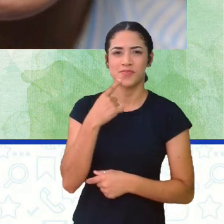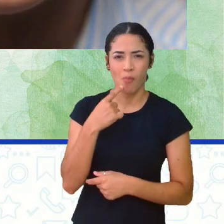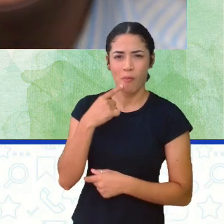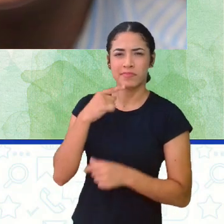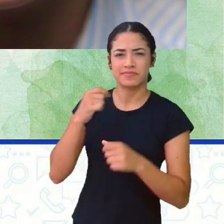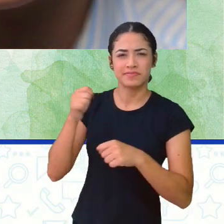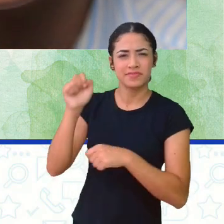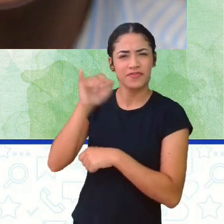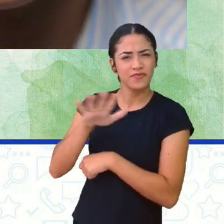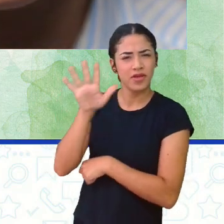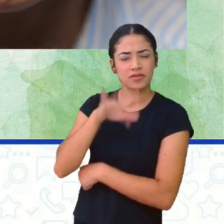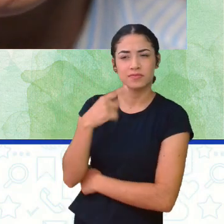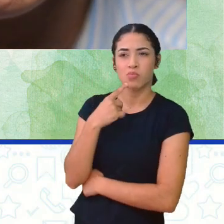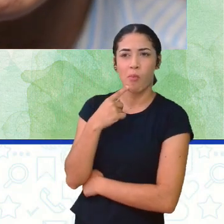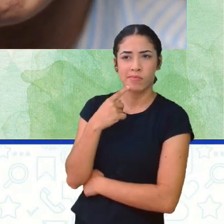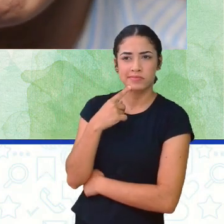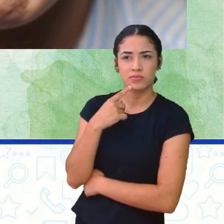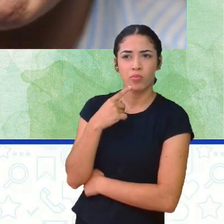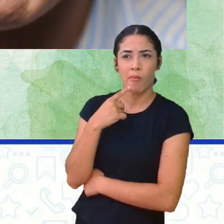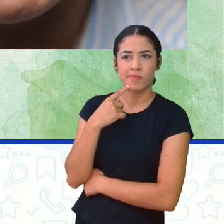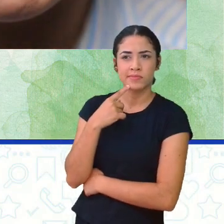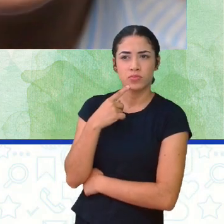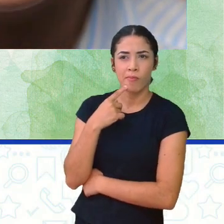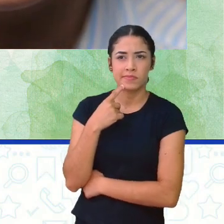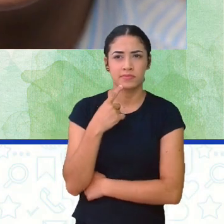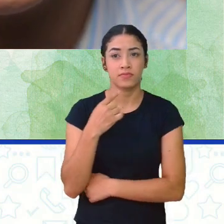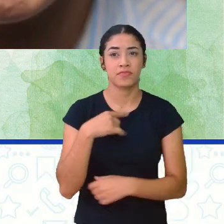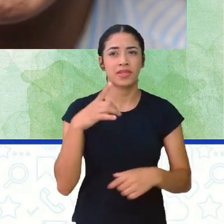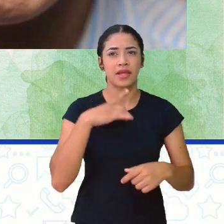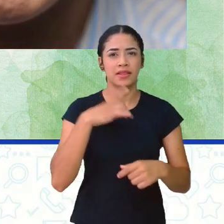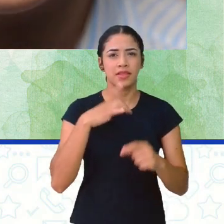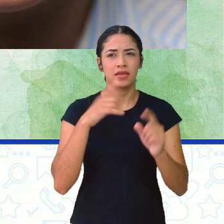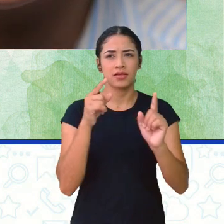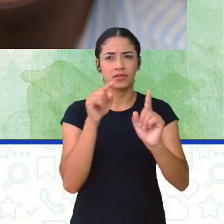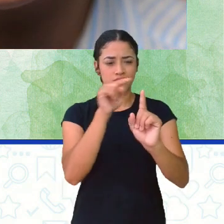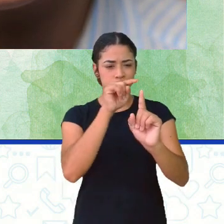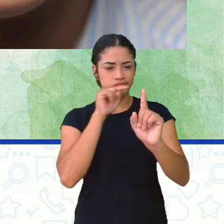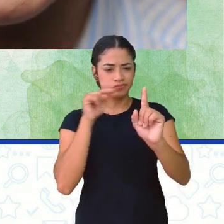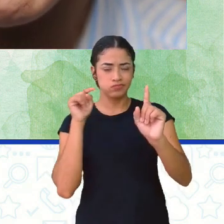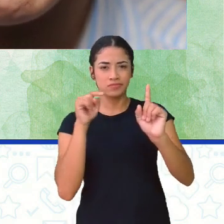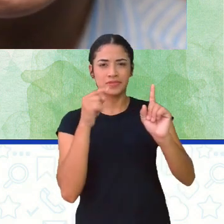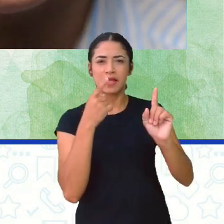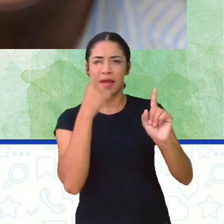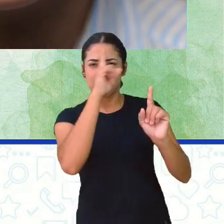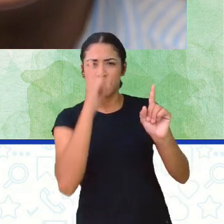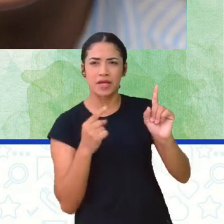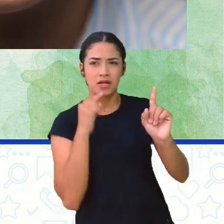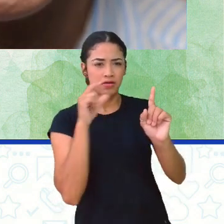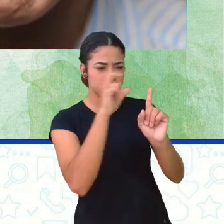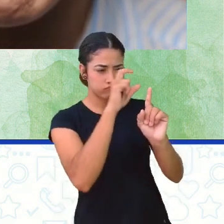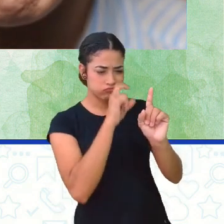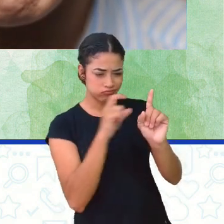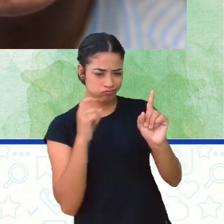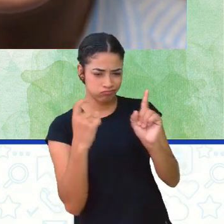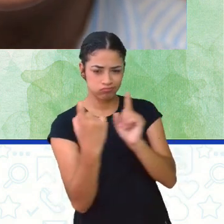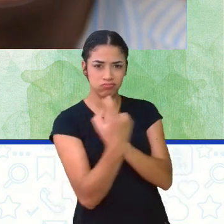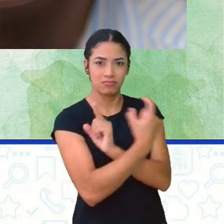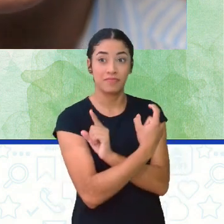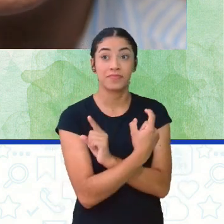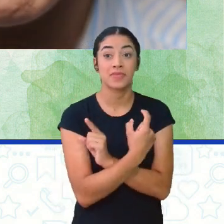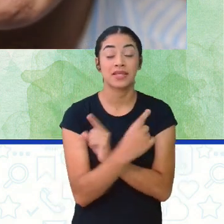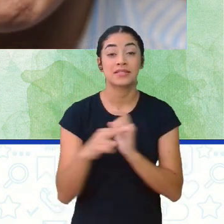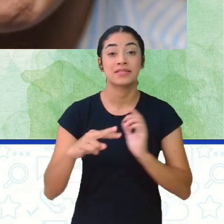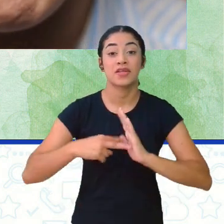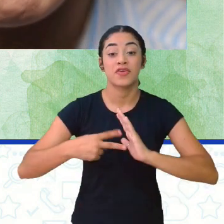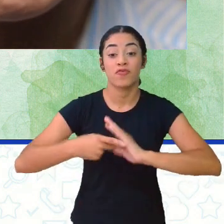e tem como se fossem umas glândulas, não é? Amarelas aí. Elas estão representando aí, gente, as glândulas